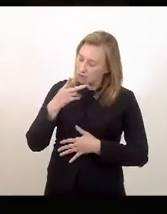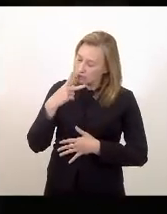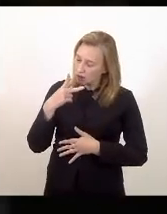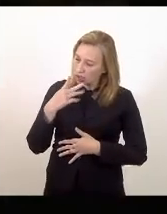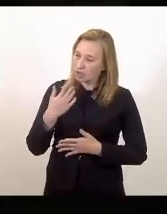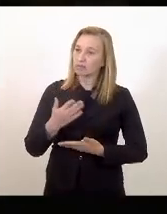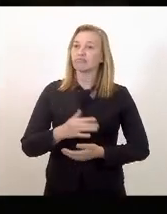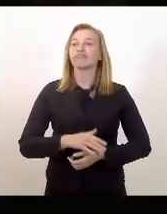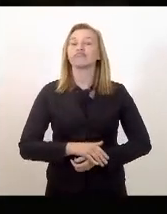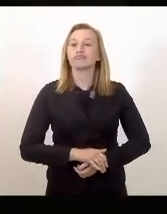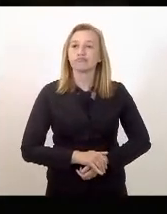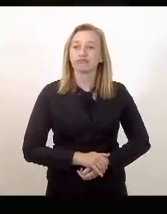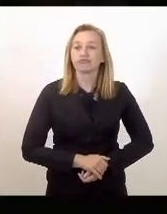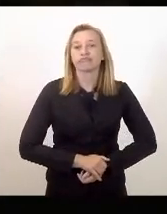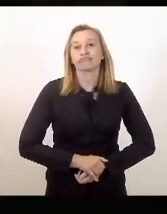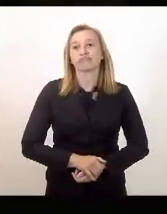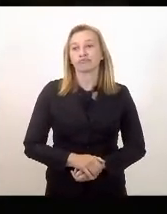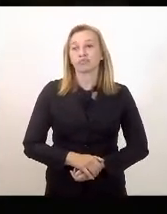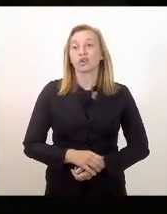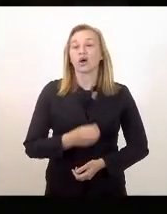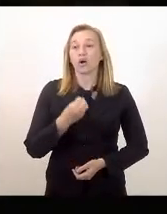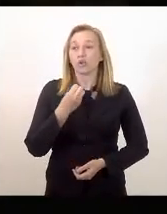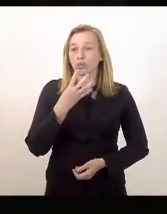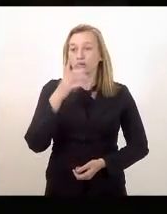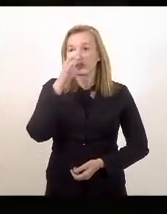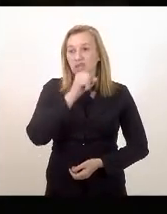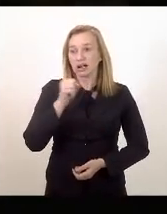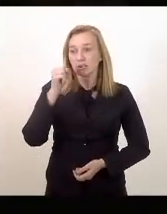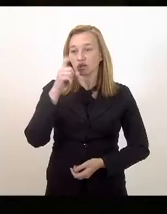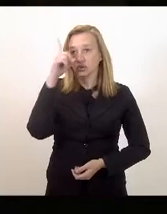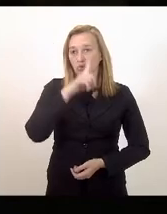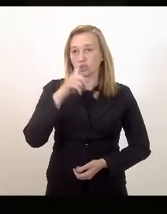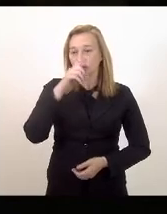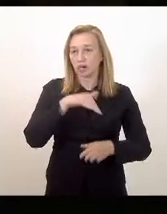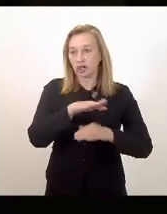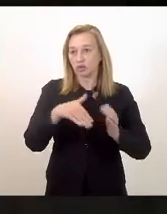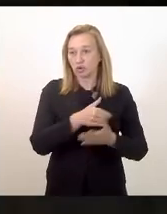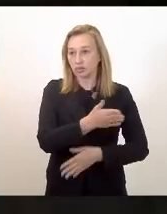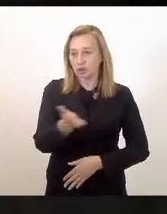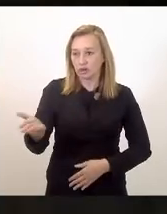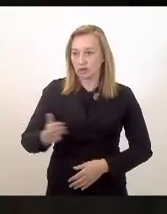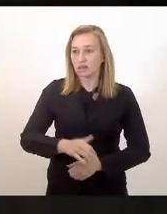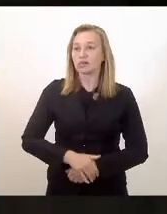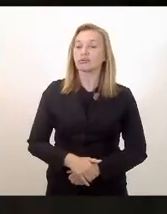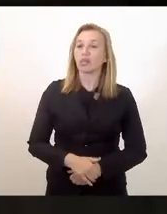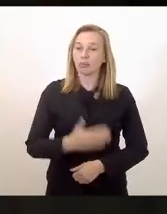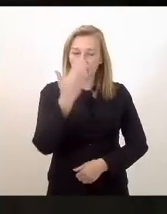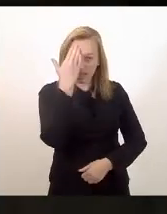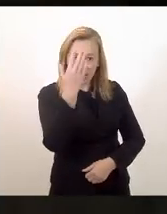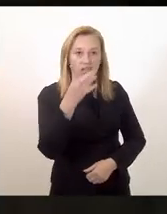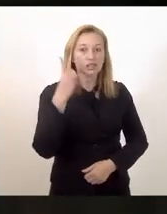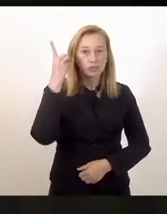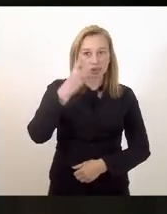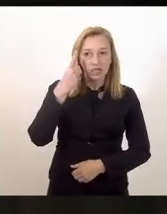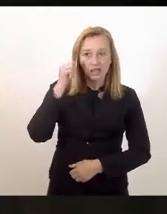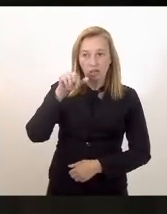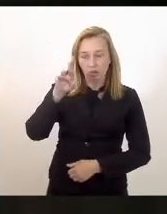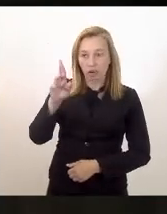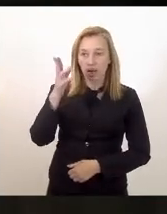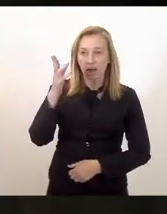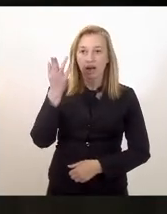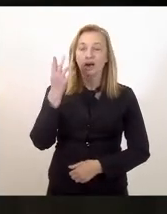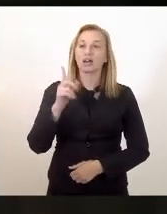de hoje. Bom final de semana para todos e para todas. Obrigada, deputada Guiomar. Próximo